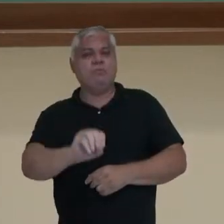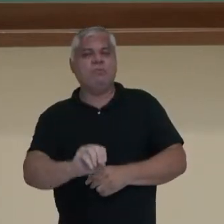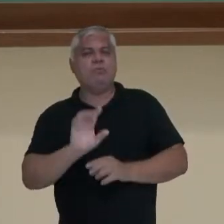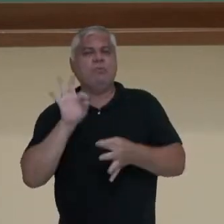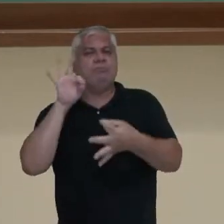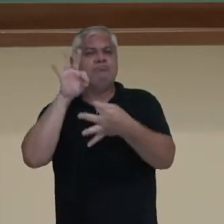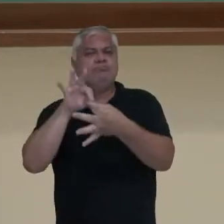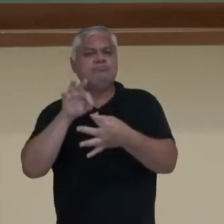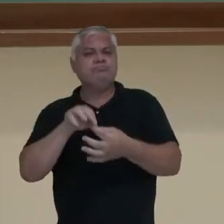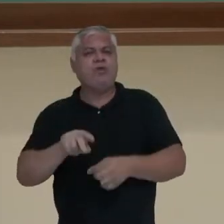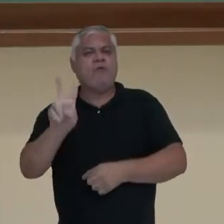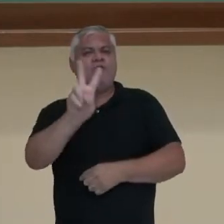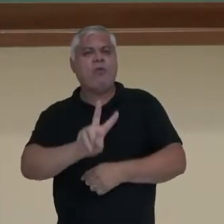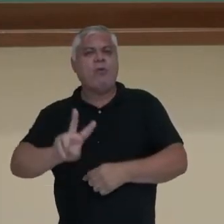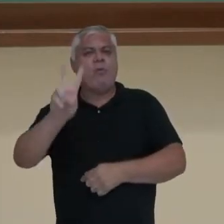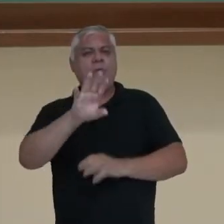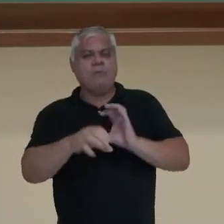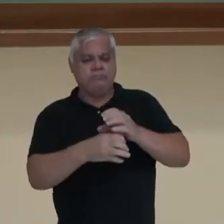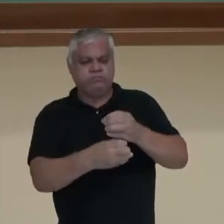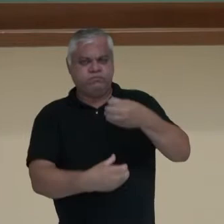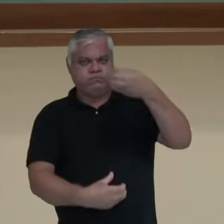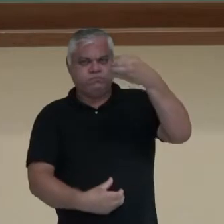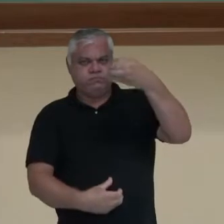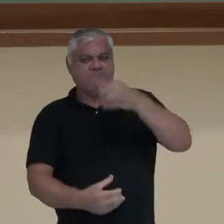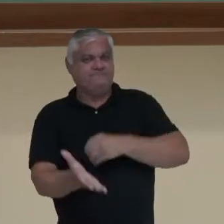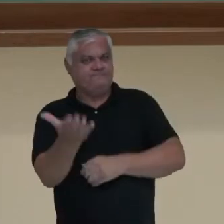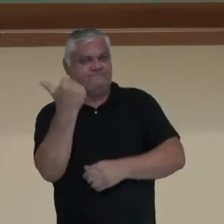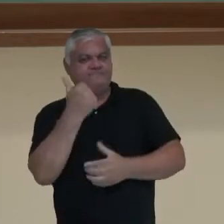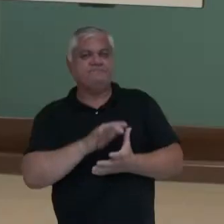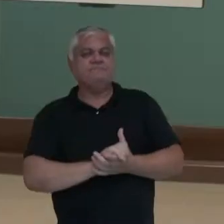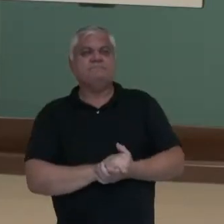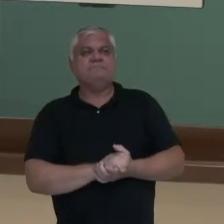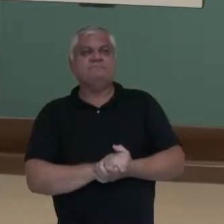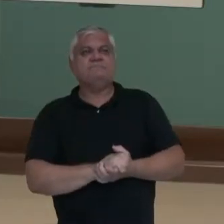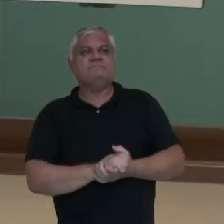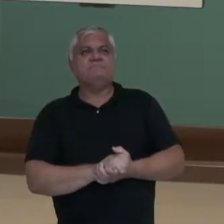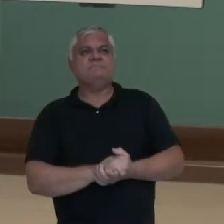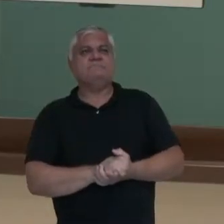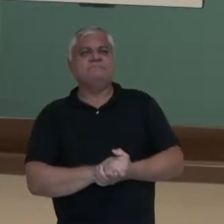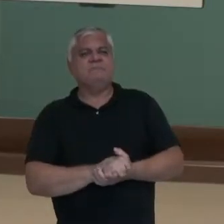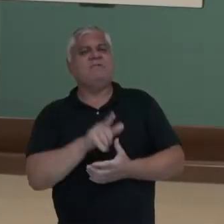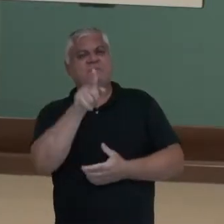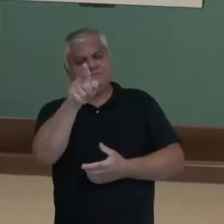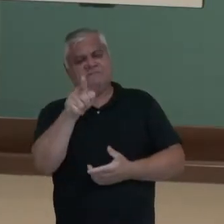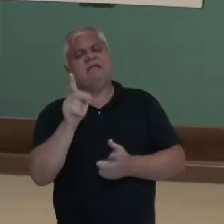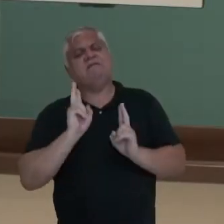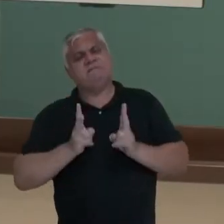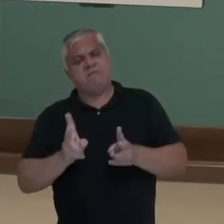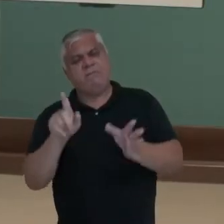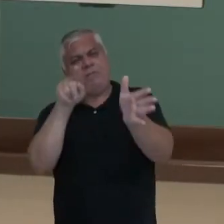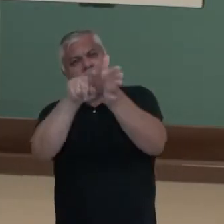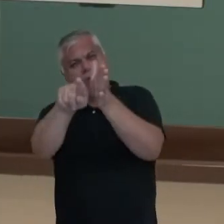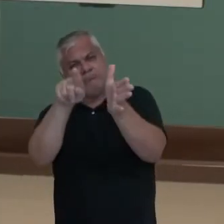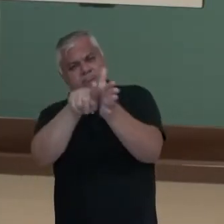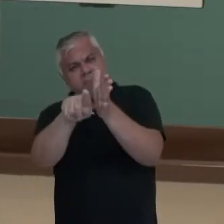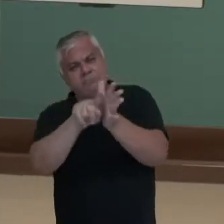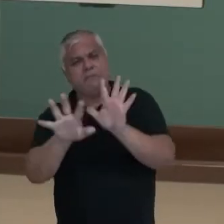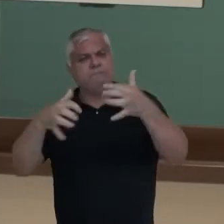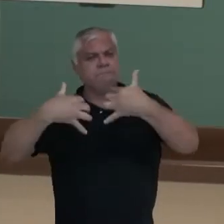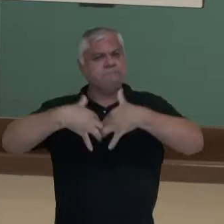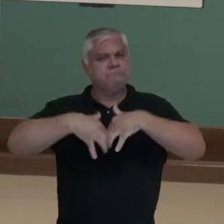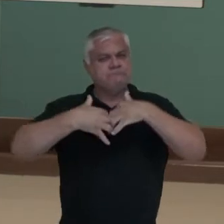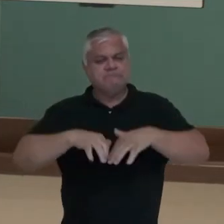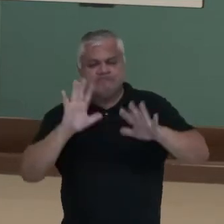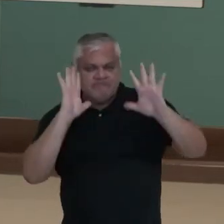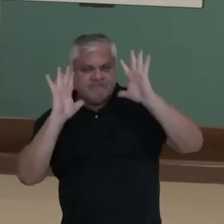especificamente o volume de um cilindro. Então vamos lá? Então sempre começando com aquele questionamento que a gente sempre faz em cada